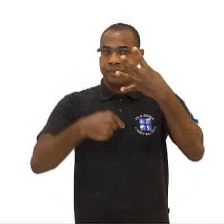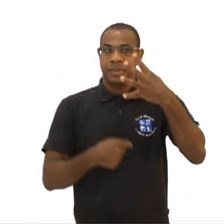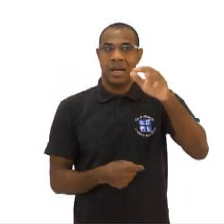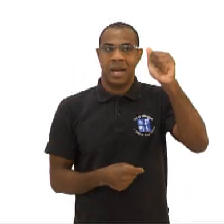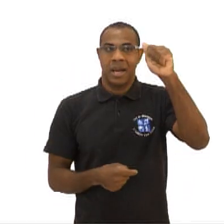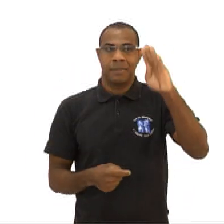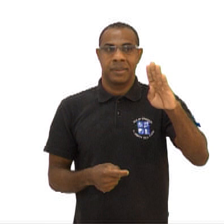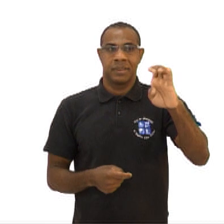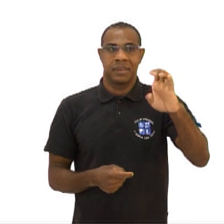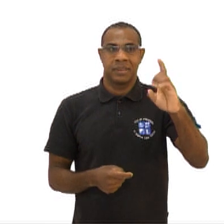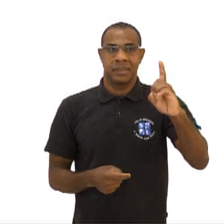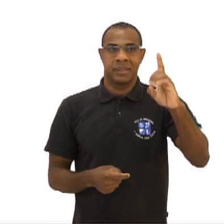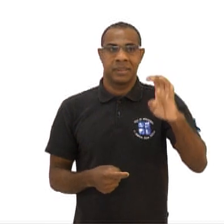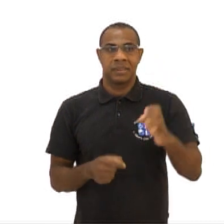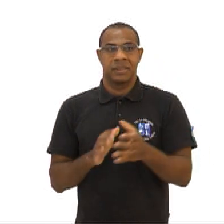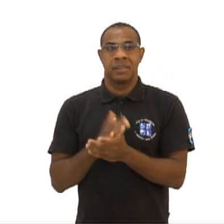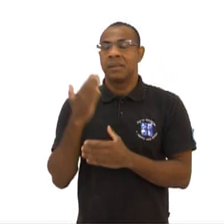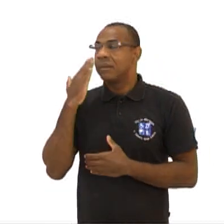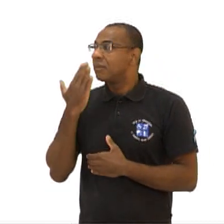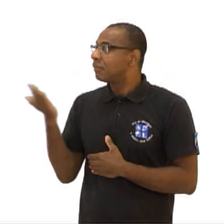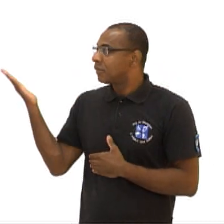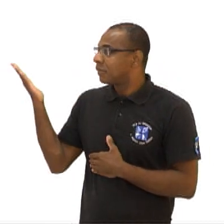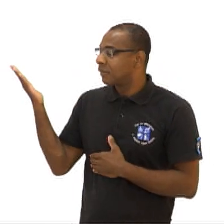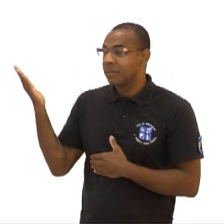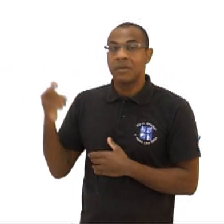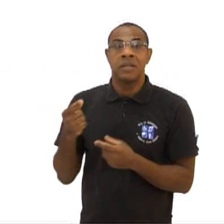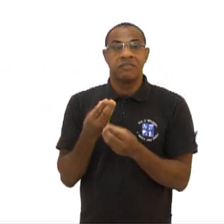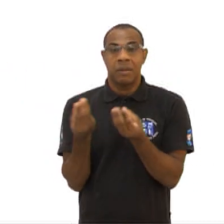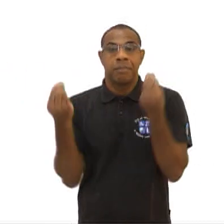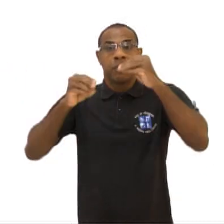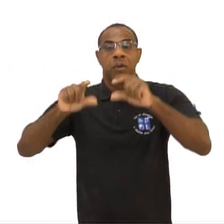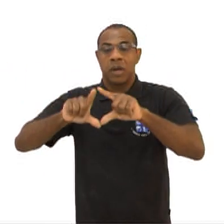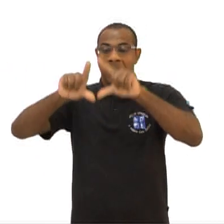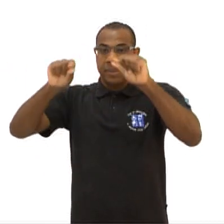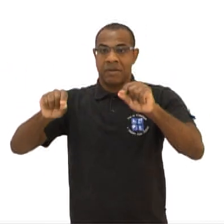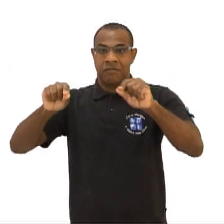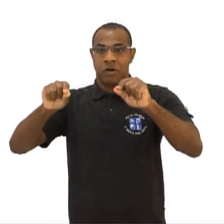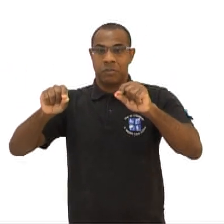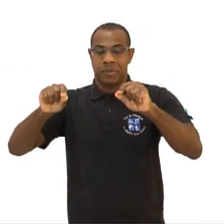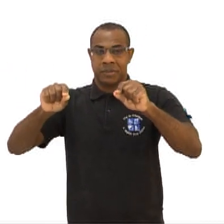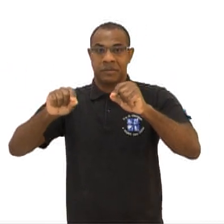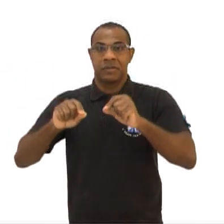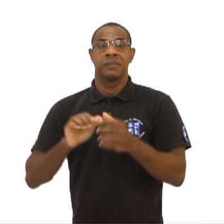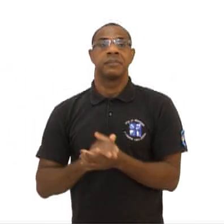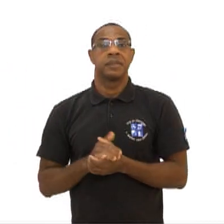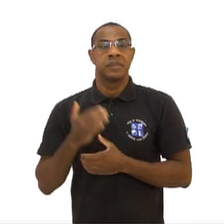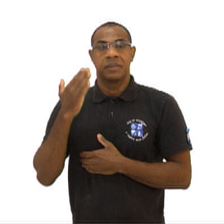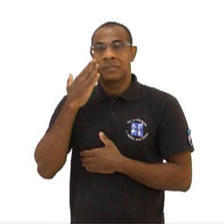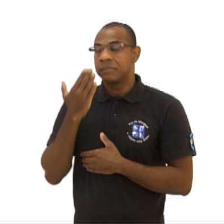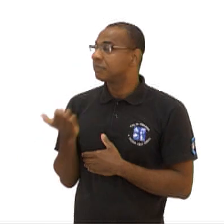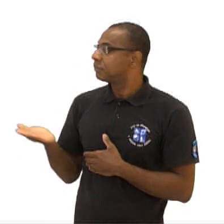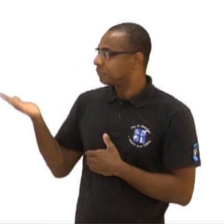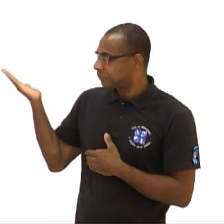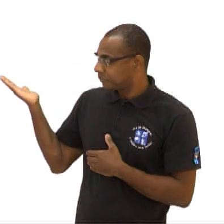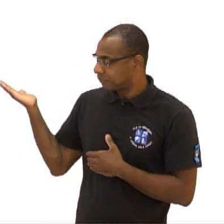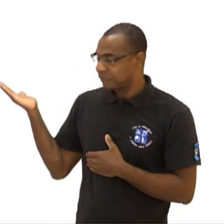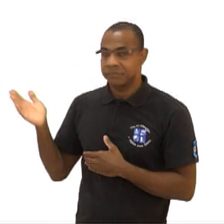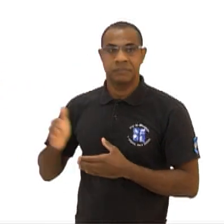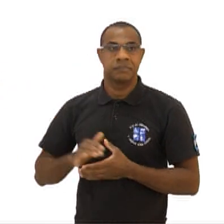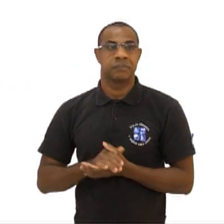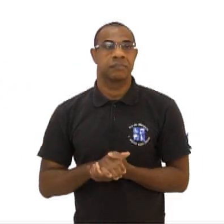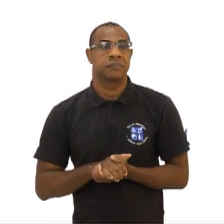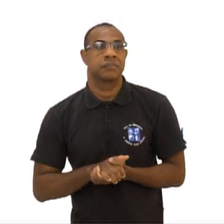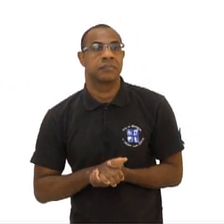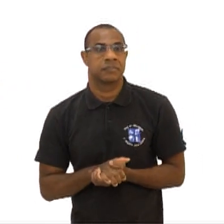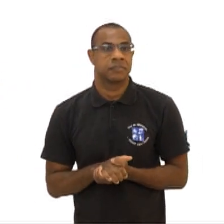8 newtons, 3,2 vezes 10 elevado a menos 8 newtons, 5,4 vezes 10 elevado a menos 6 newtons e 3,8 vezes 10 elevado a